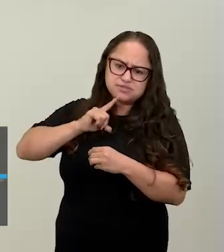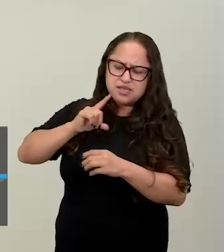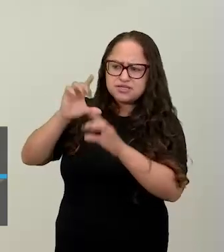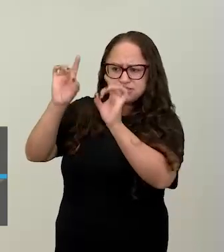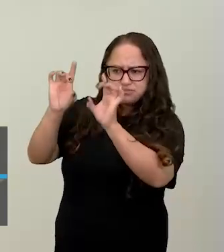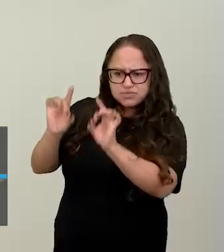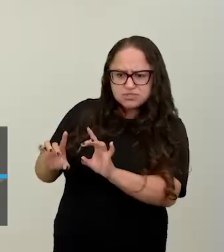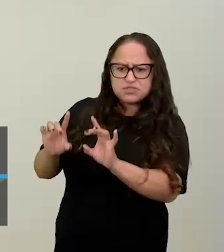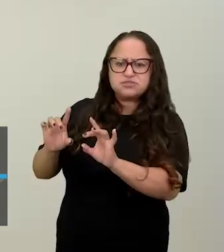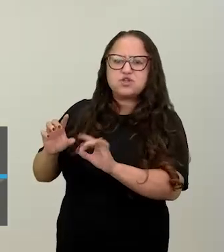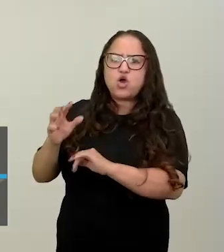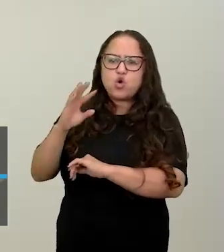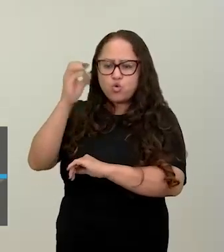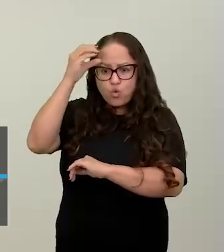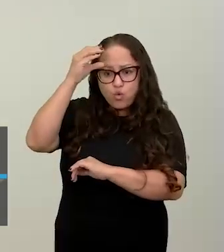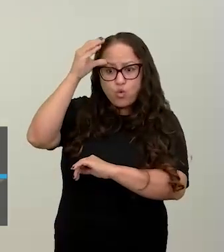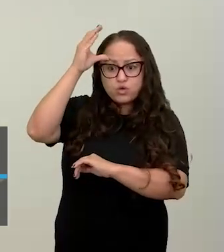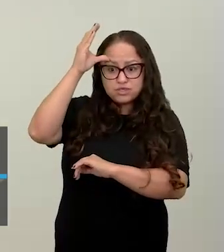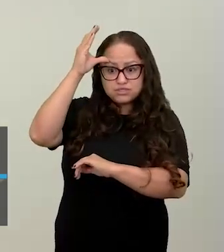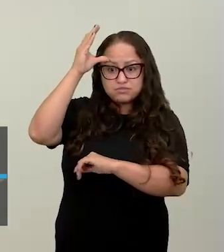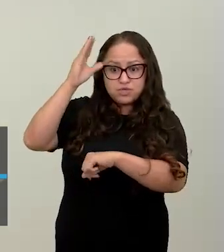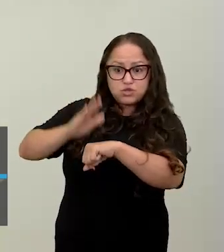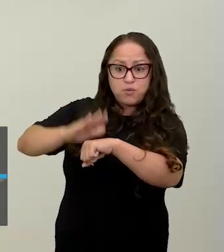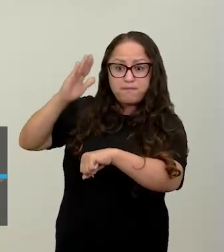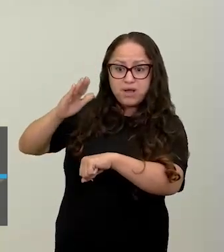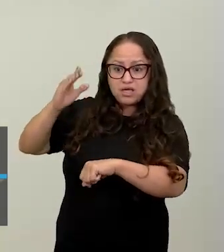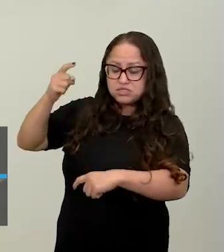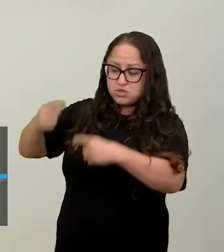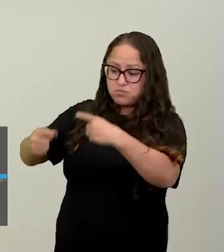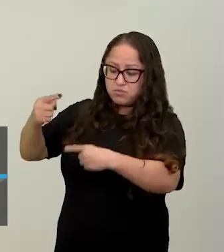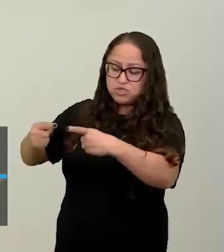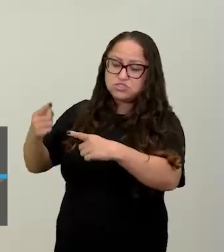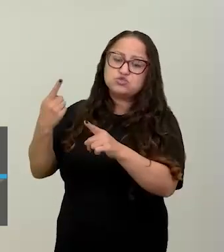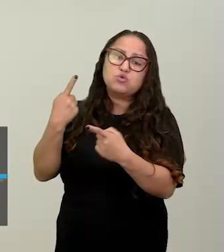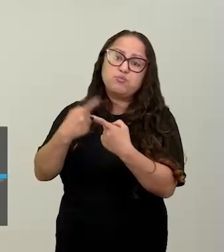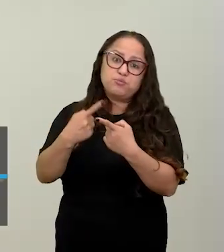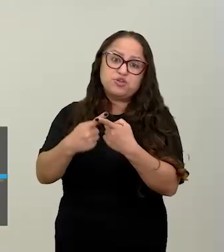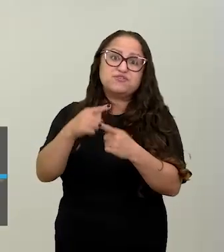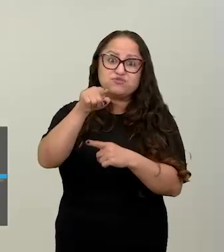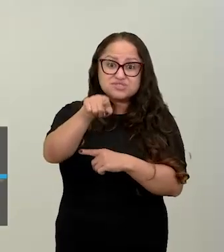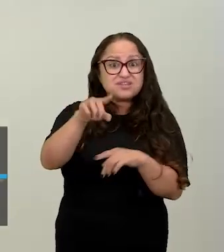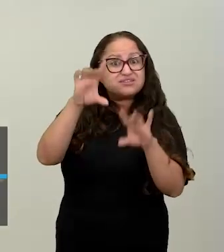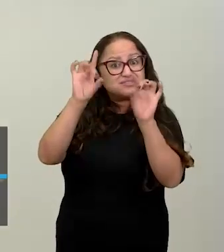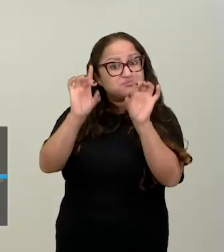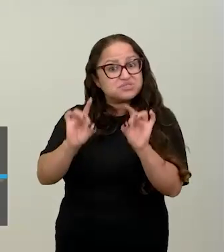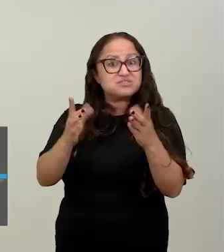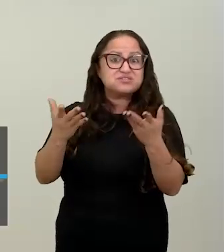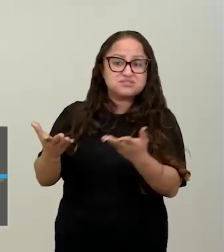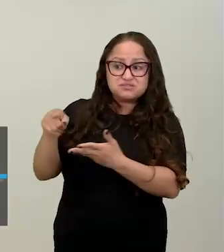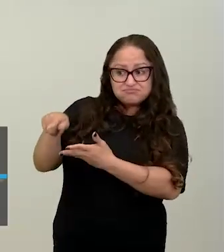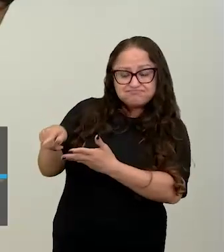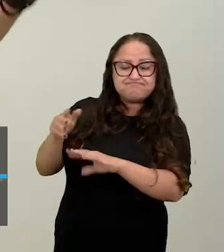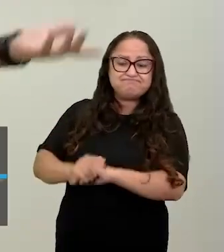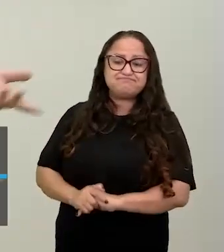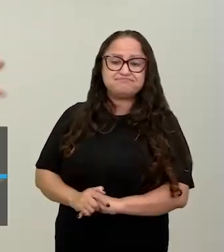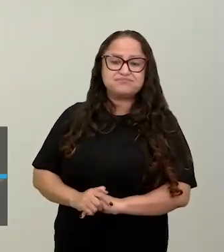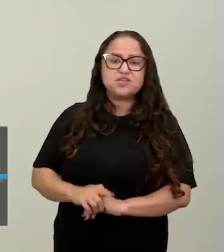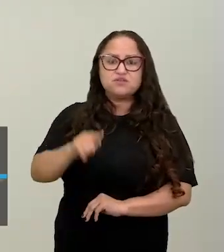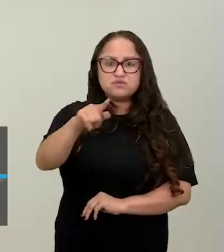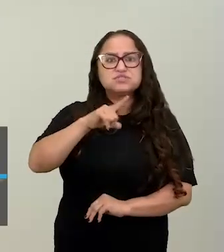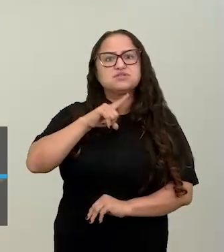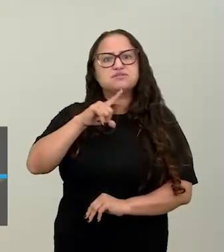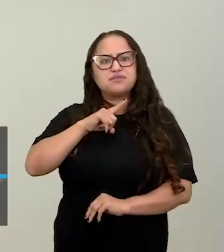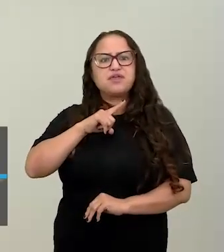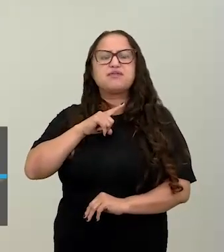você vai ter um conhecimento, vamos dizer assim, maior sobre política, porque é a sua especialidade. E sendo assim, né, você tem um mercado